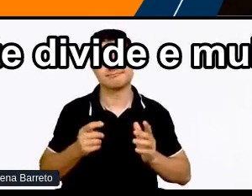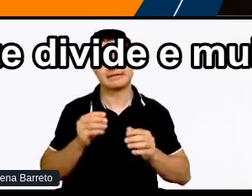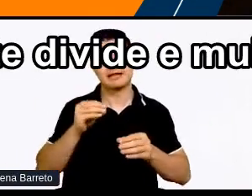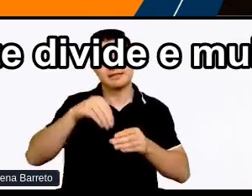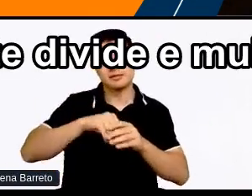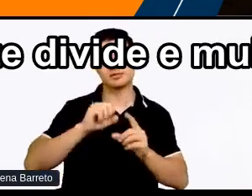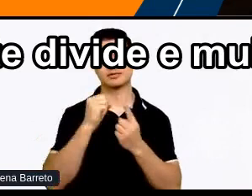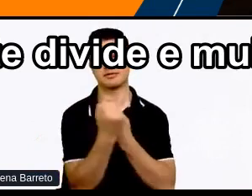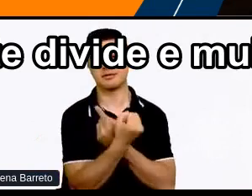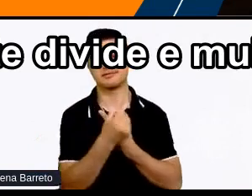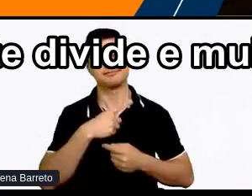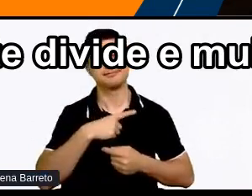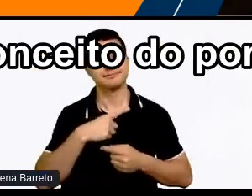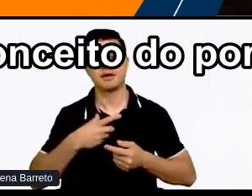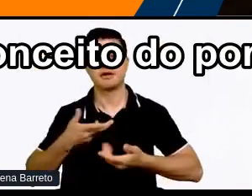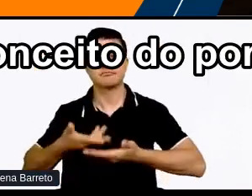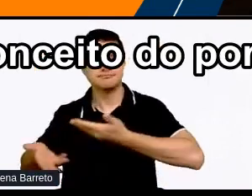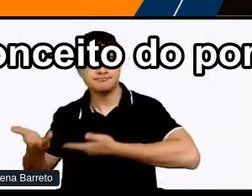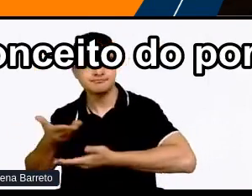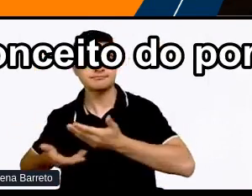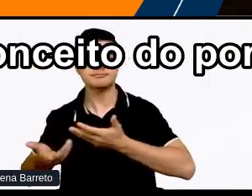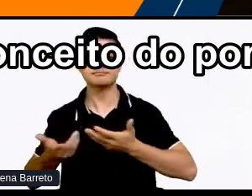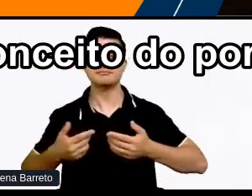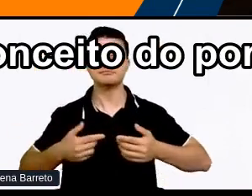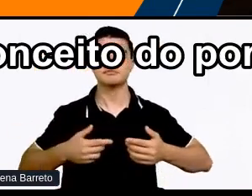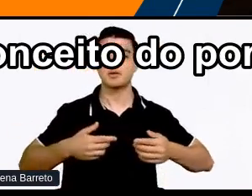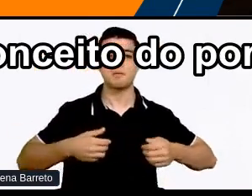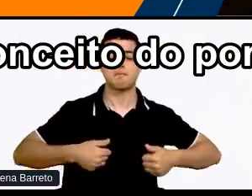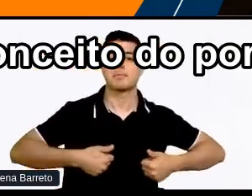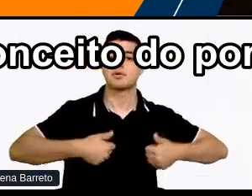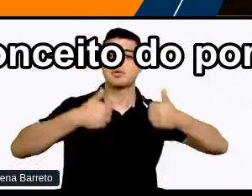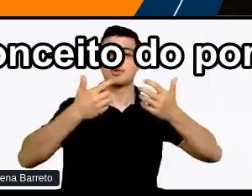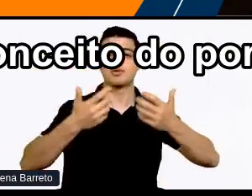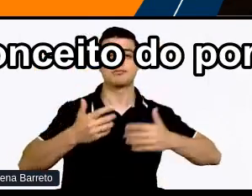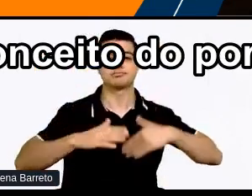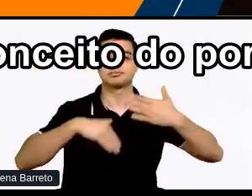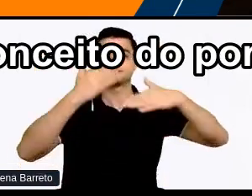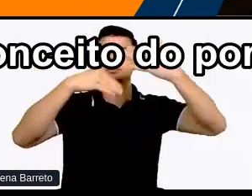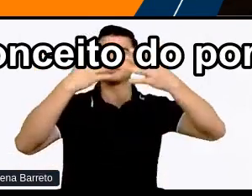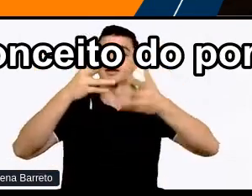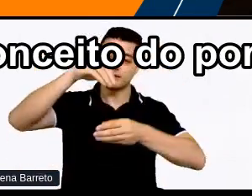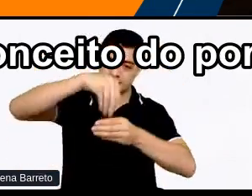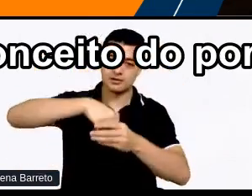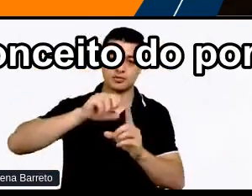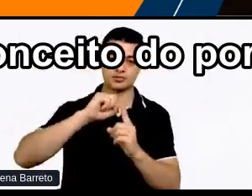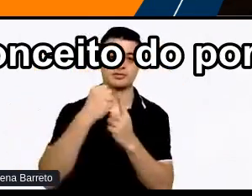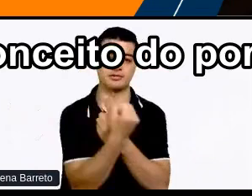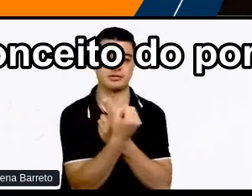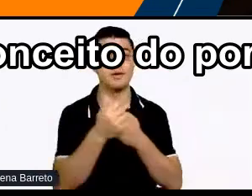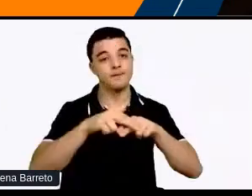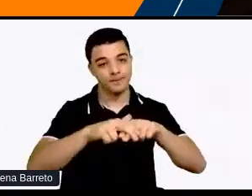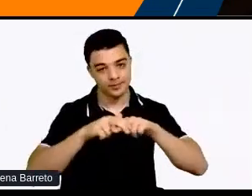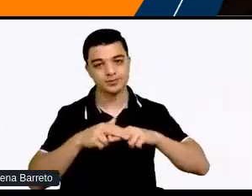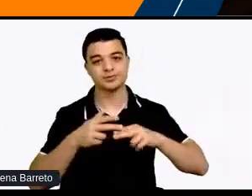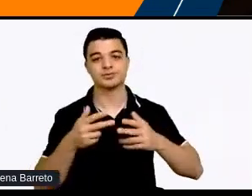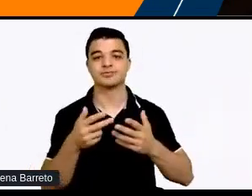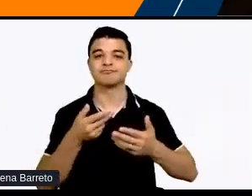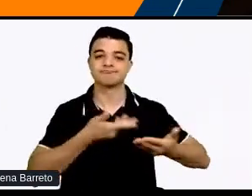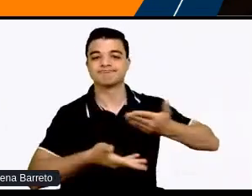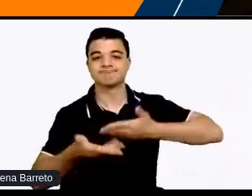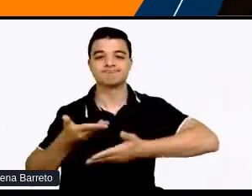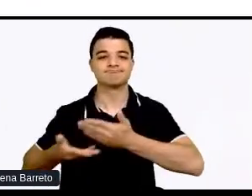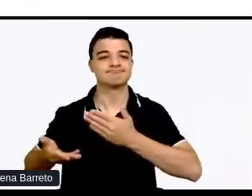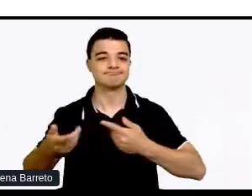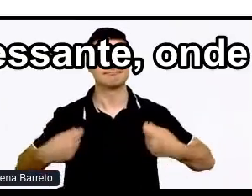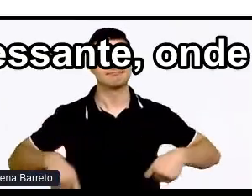gente divide e multiplica na sociedade. Então, esse é o conceito do porquê de se fazer, né? E contextualizar.